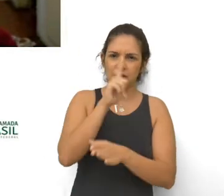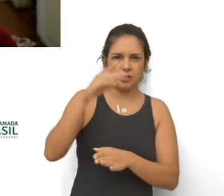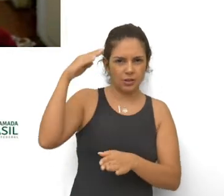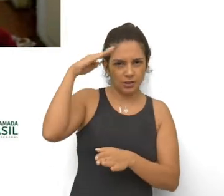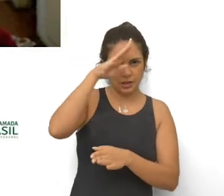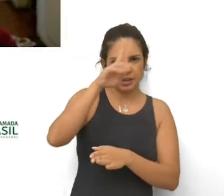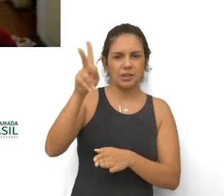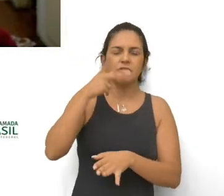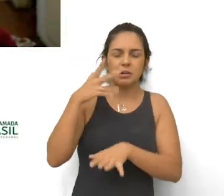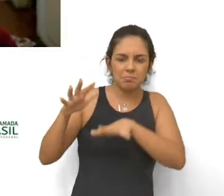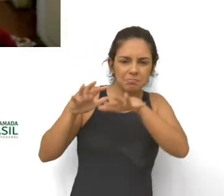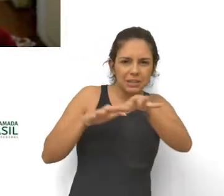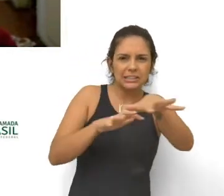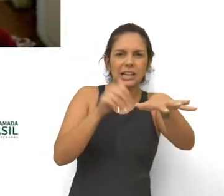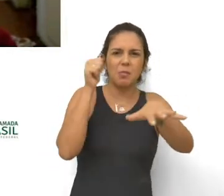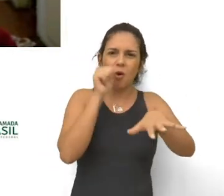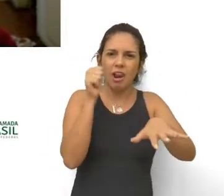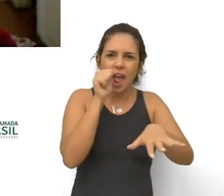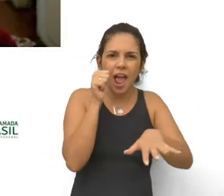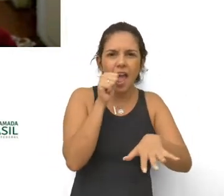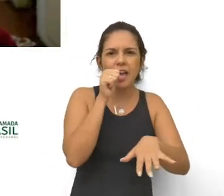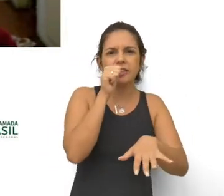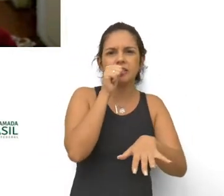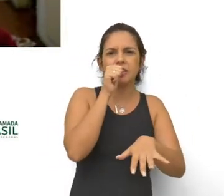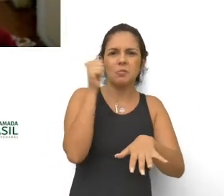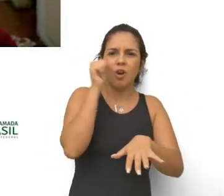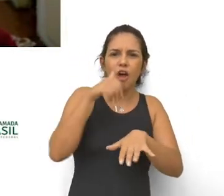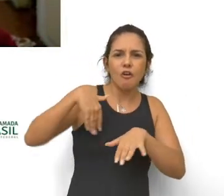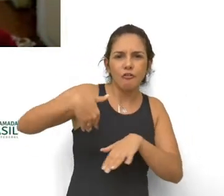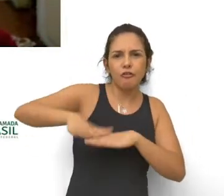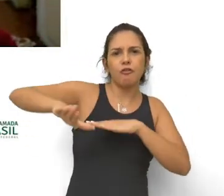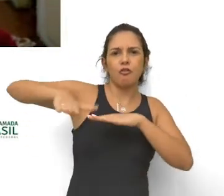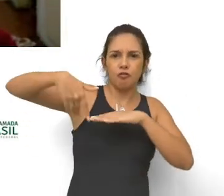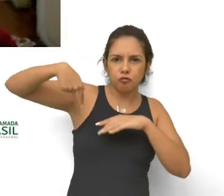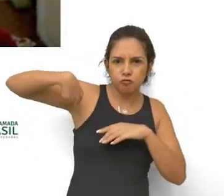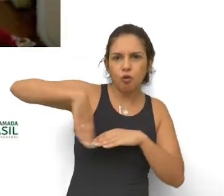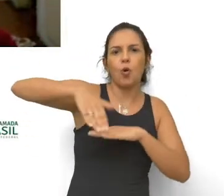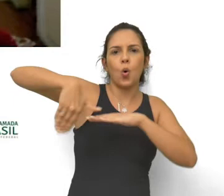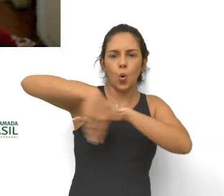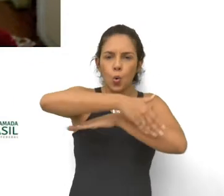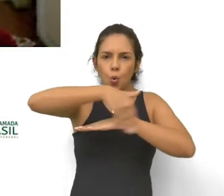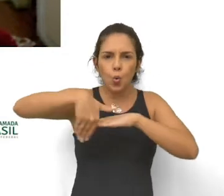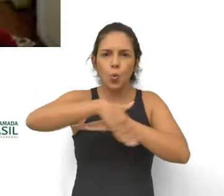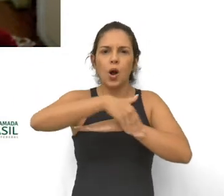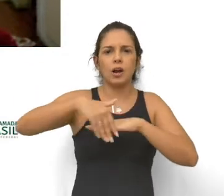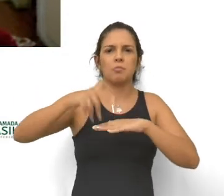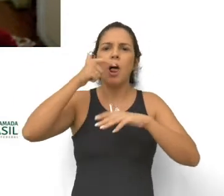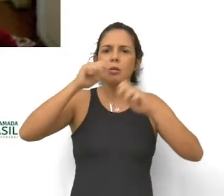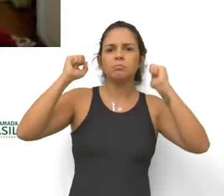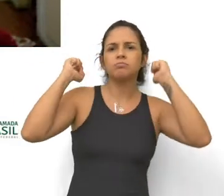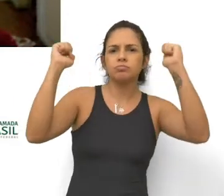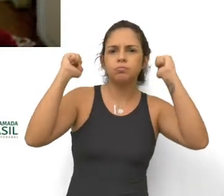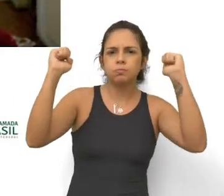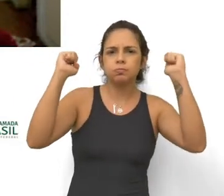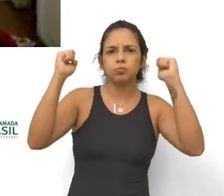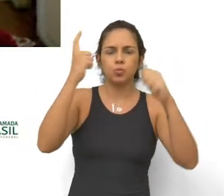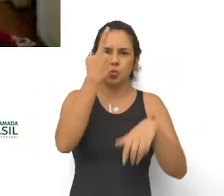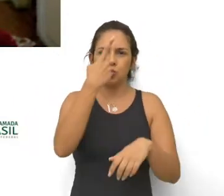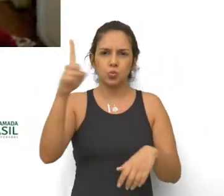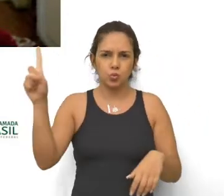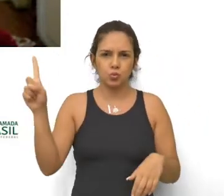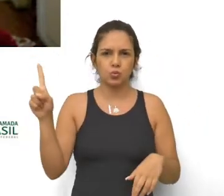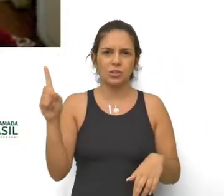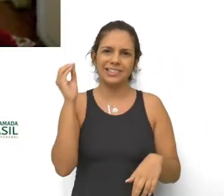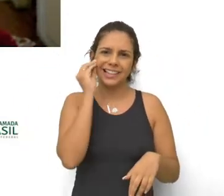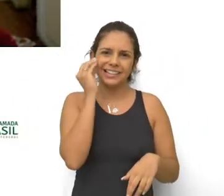fala das passeatas, das mulheres, as mulheres foram para a rua num momento ali último